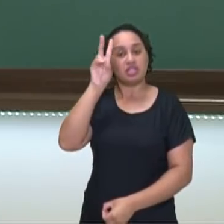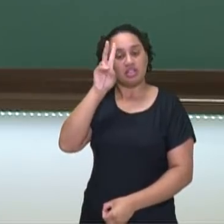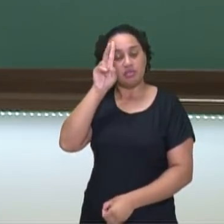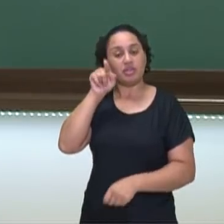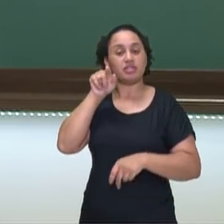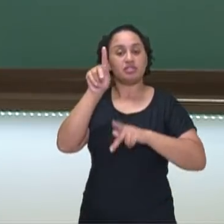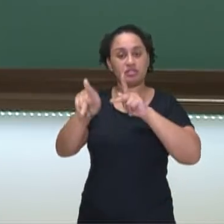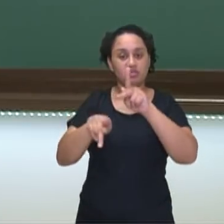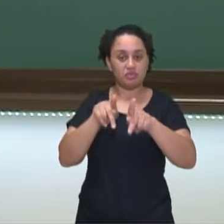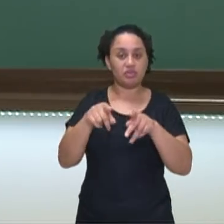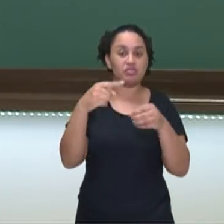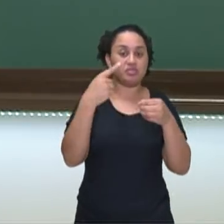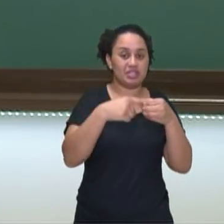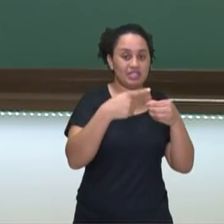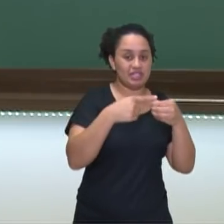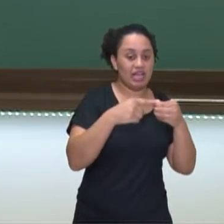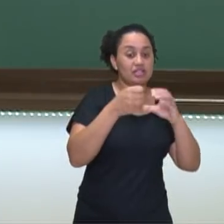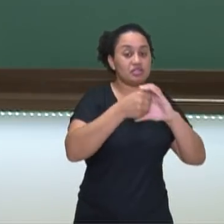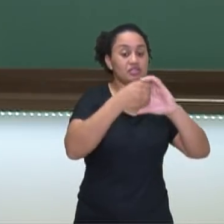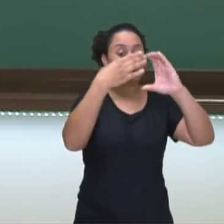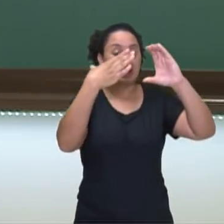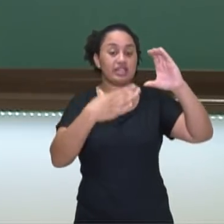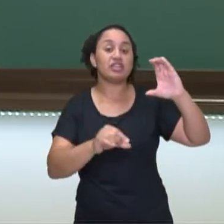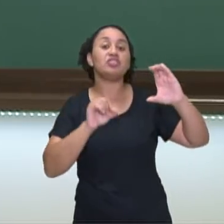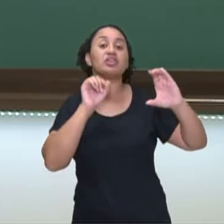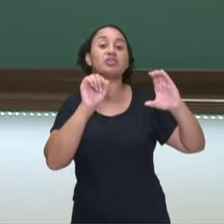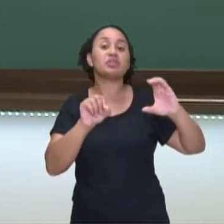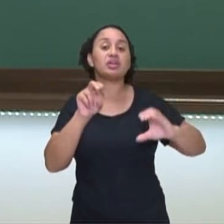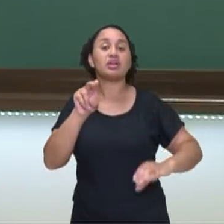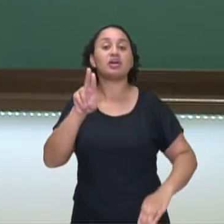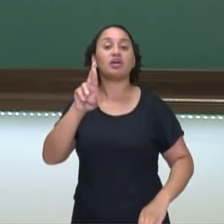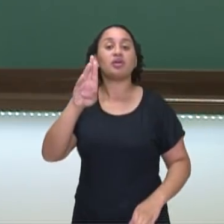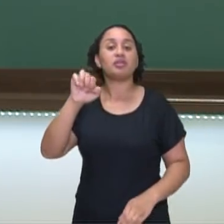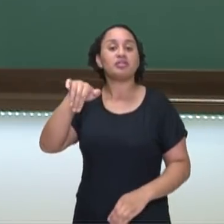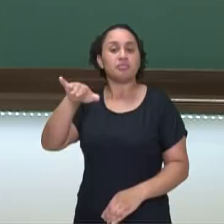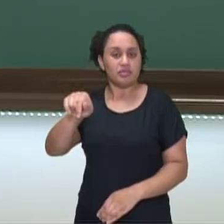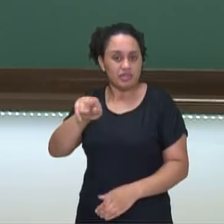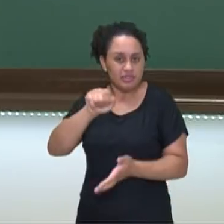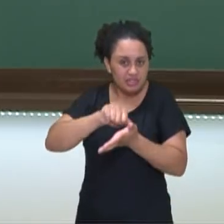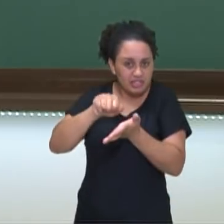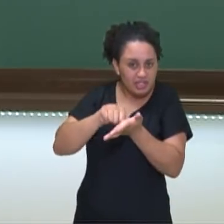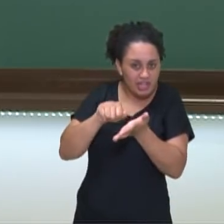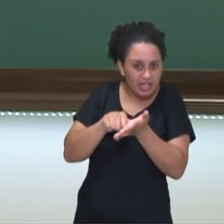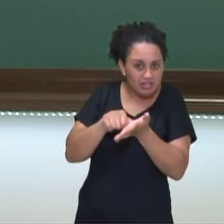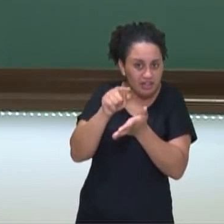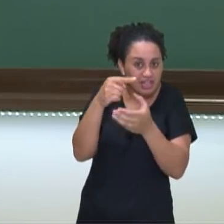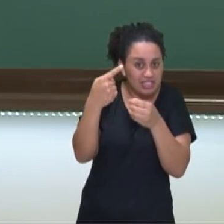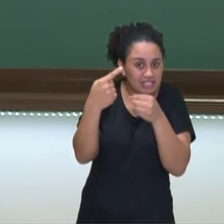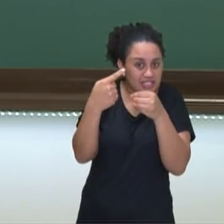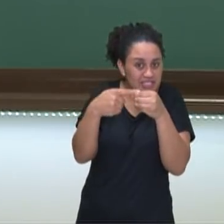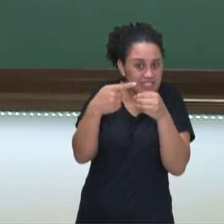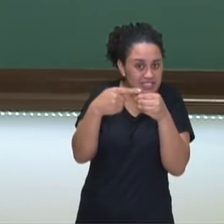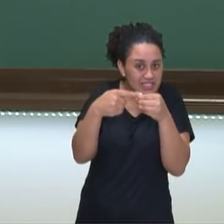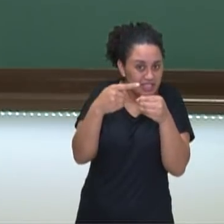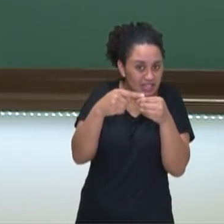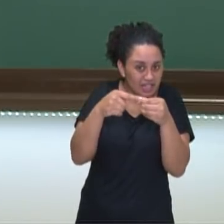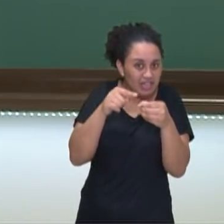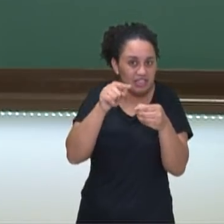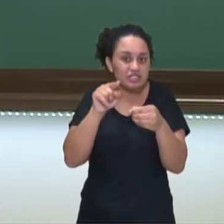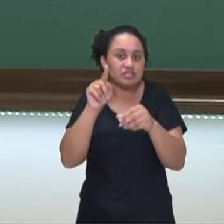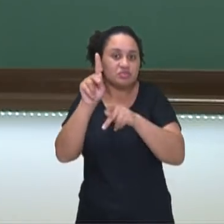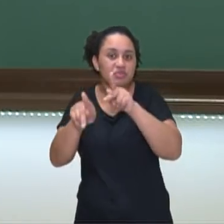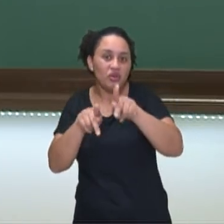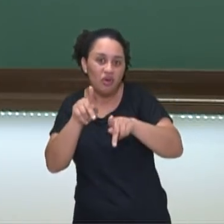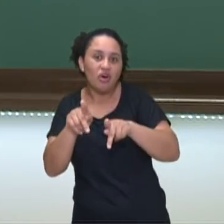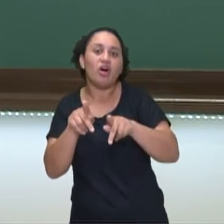iorubás. Cidades, característica urbana. Anotou isso? Iorubá, cidade, urbano,